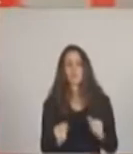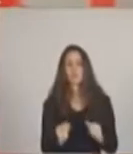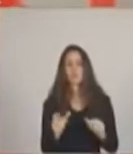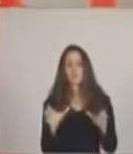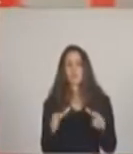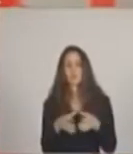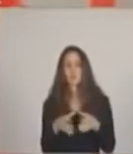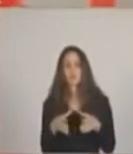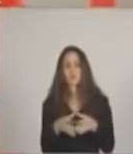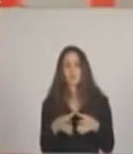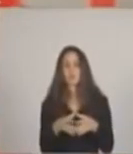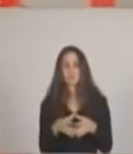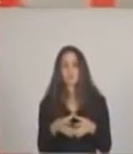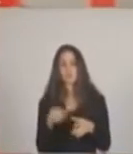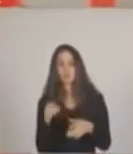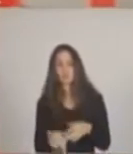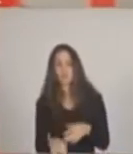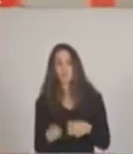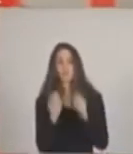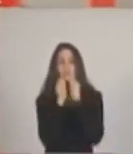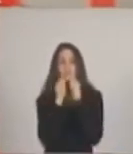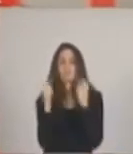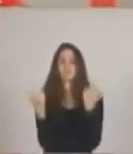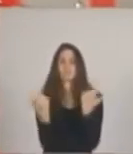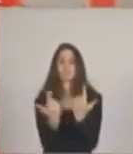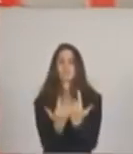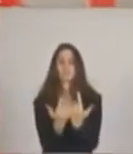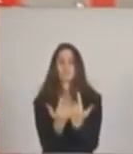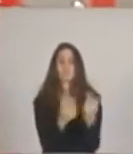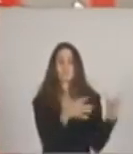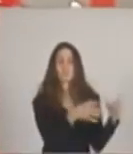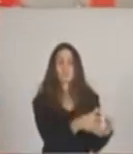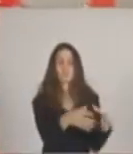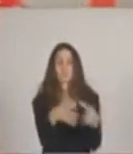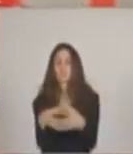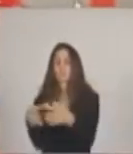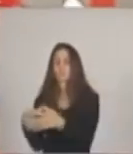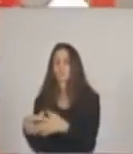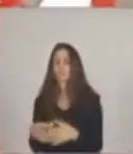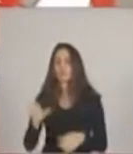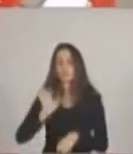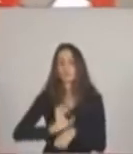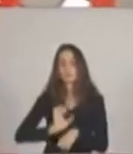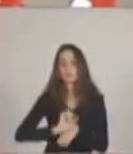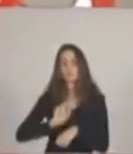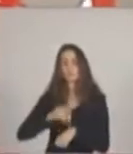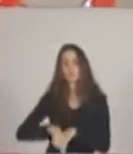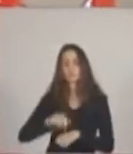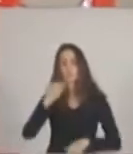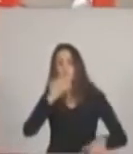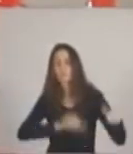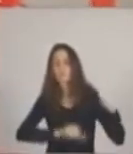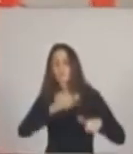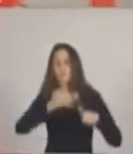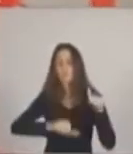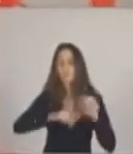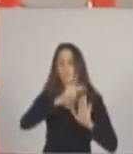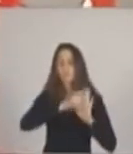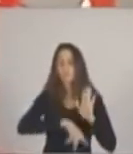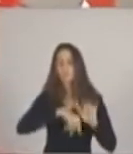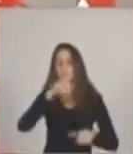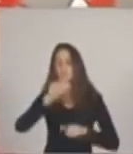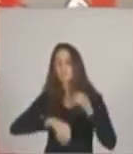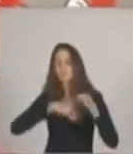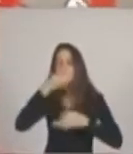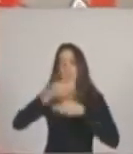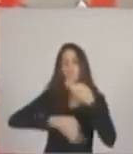comissões permanentes desse poder legislativo estadual que analisaram a matéria